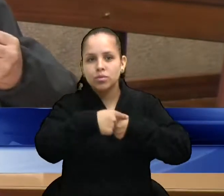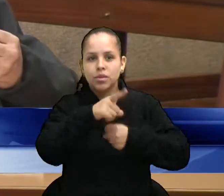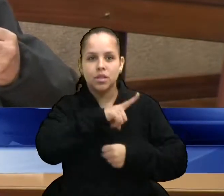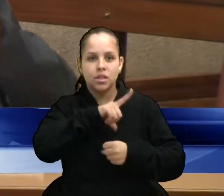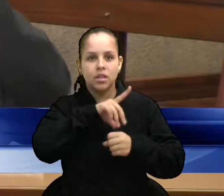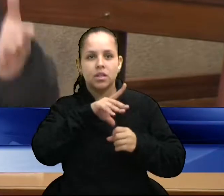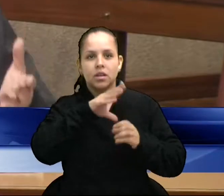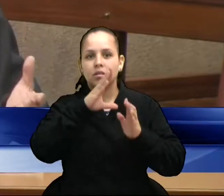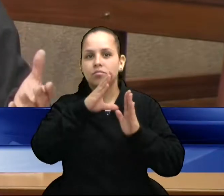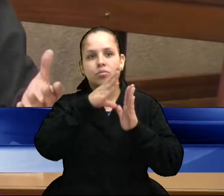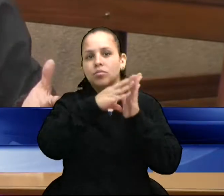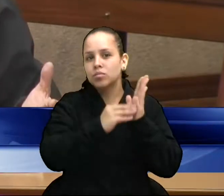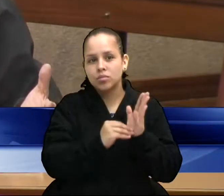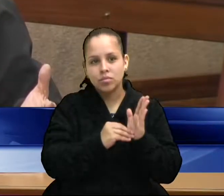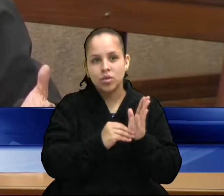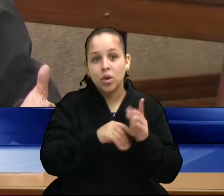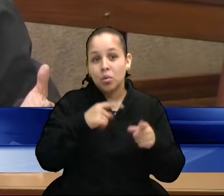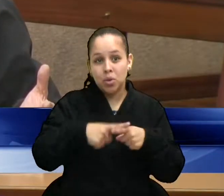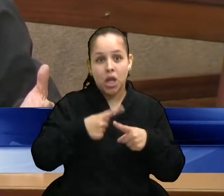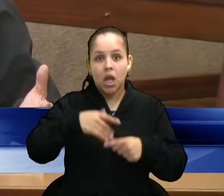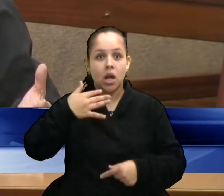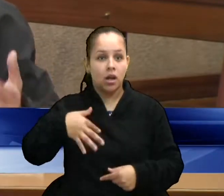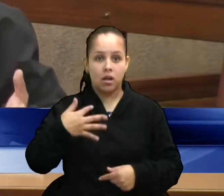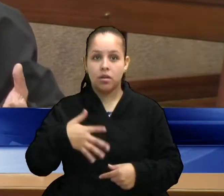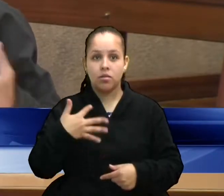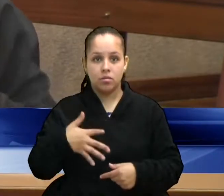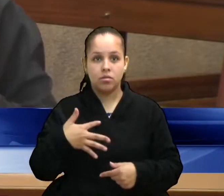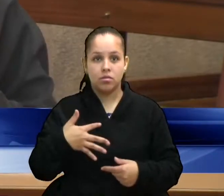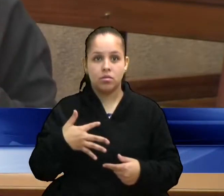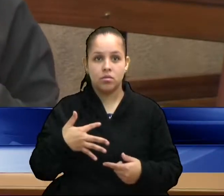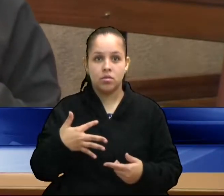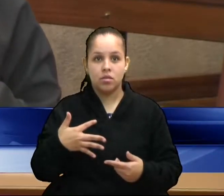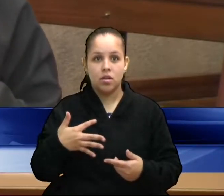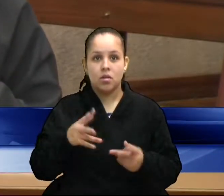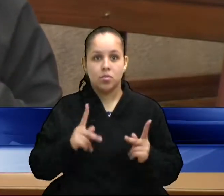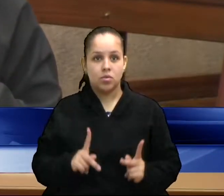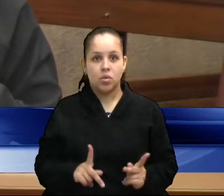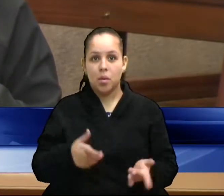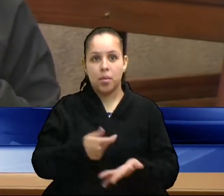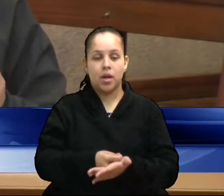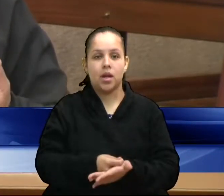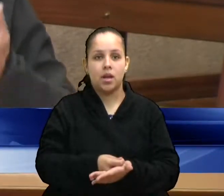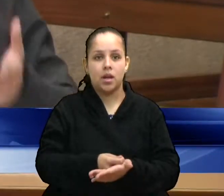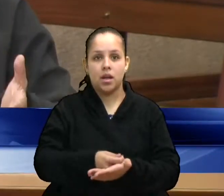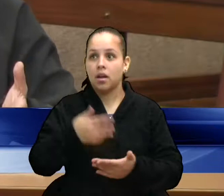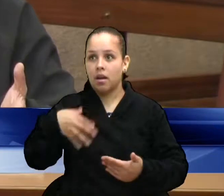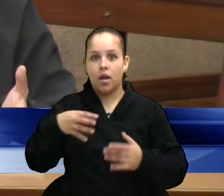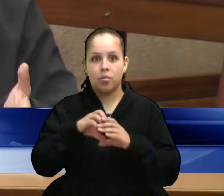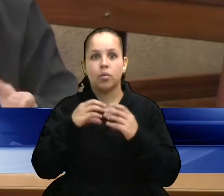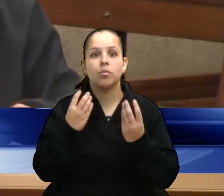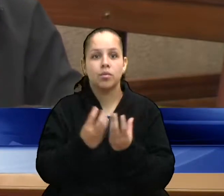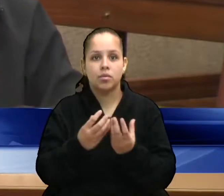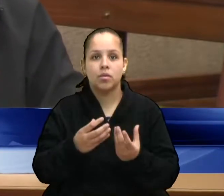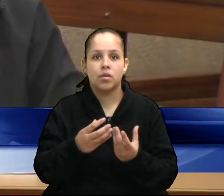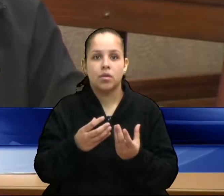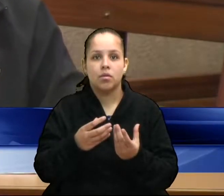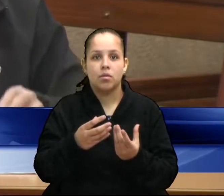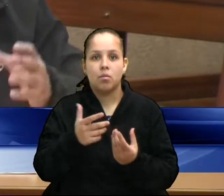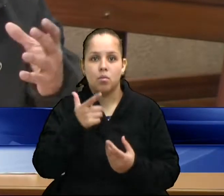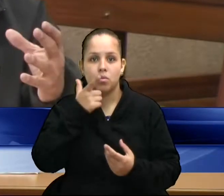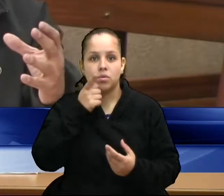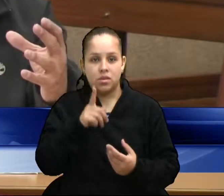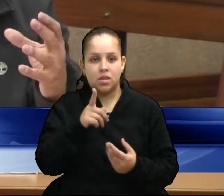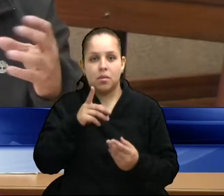questão de que o transporte coletivo é caro, né? É caro para a população pagar, É caro, é difícil de conseguir pagar. Então